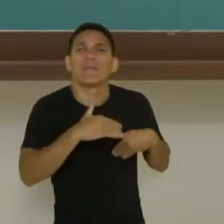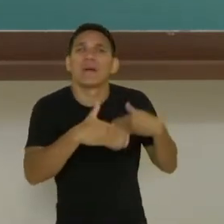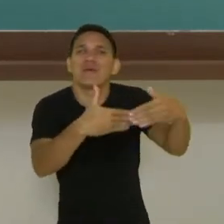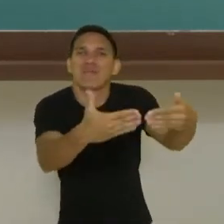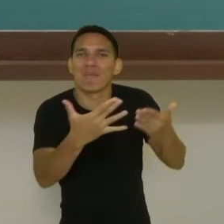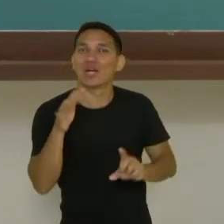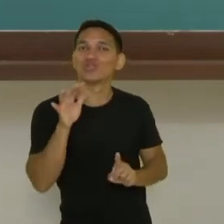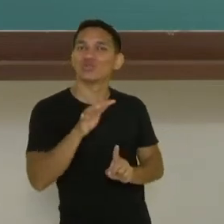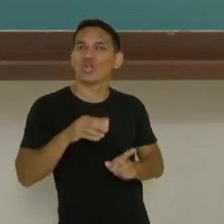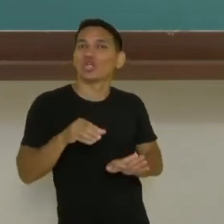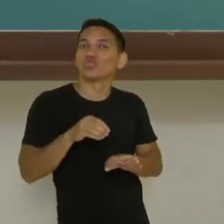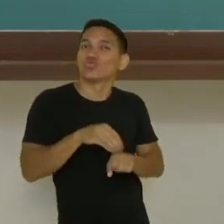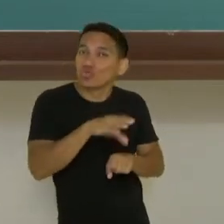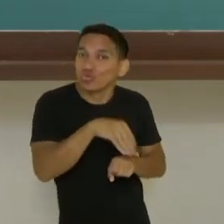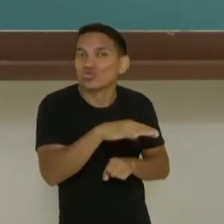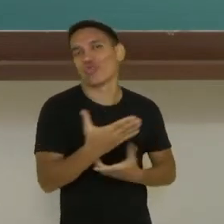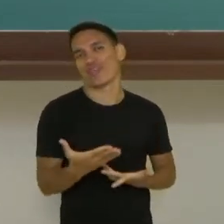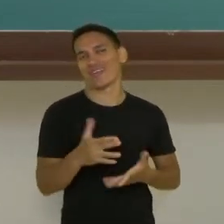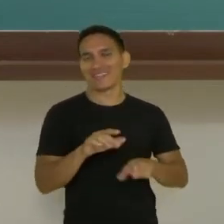acontecesse com